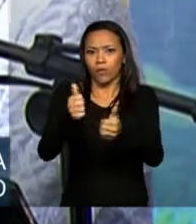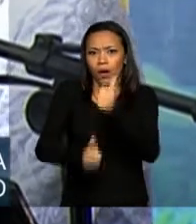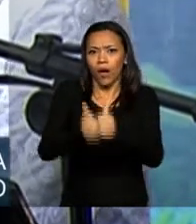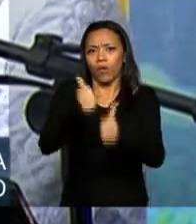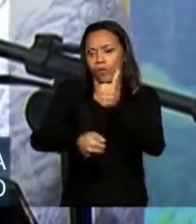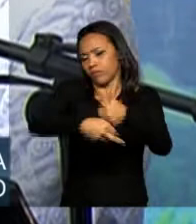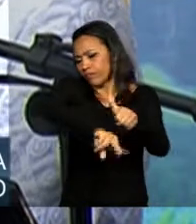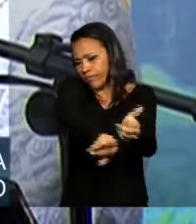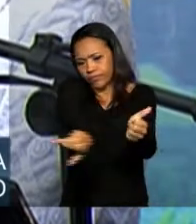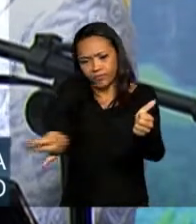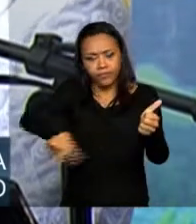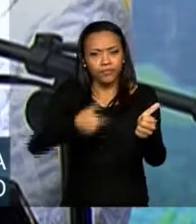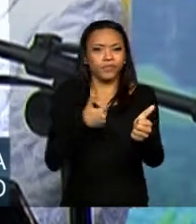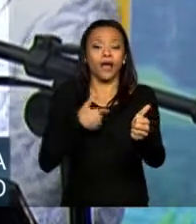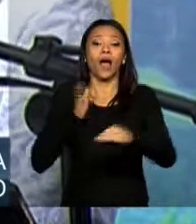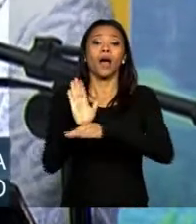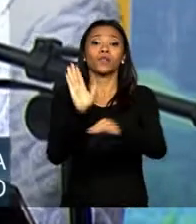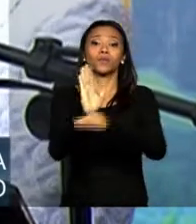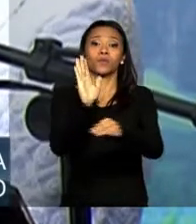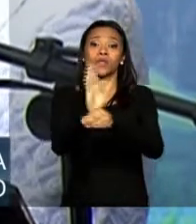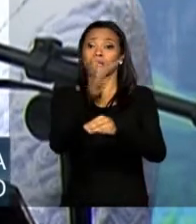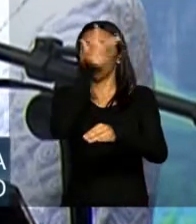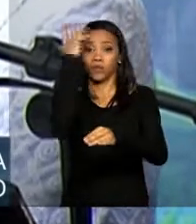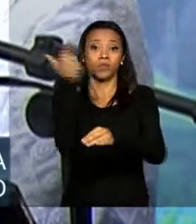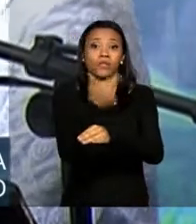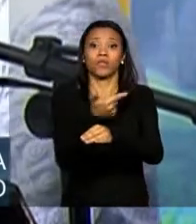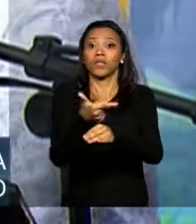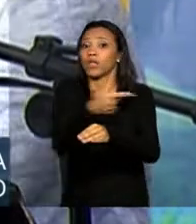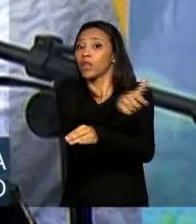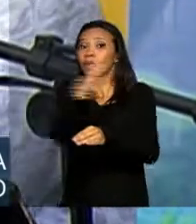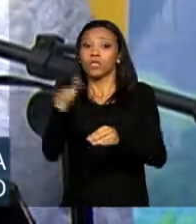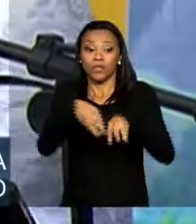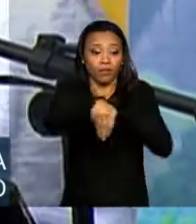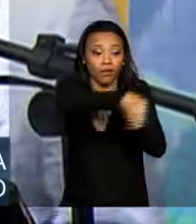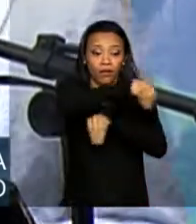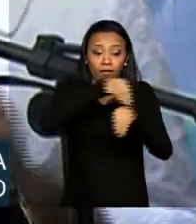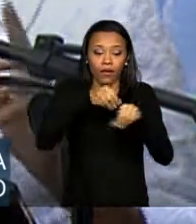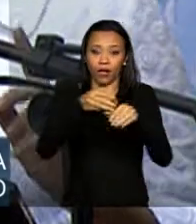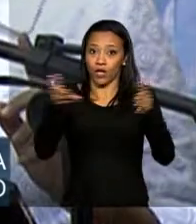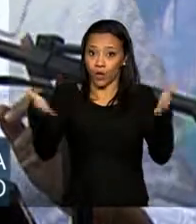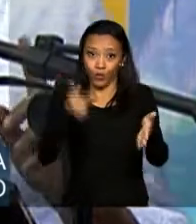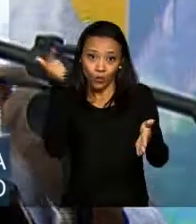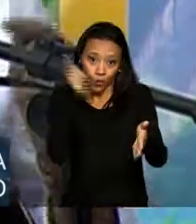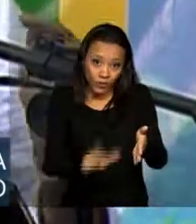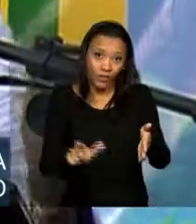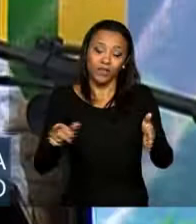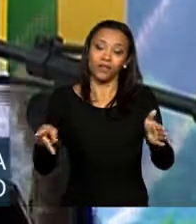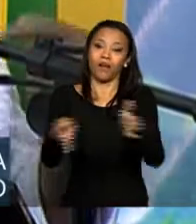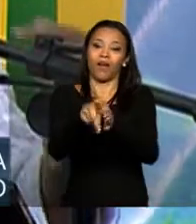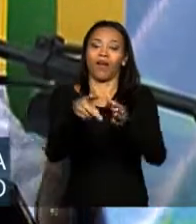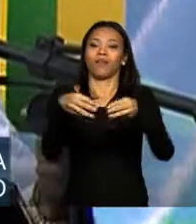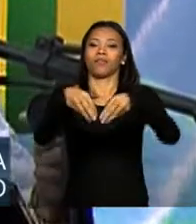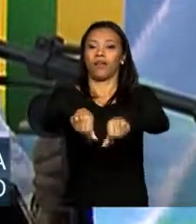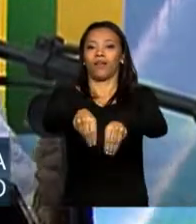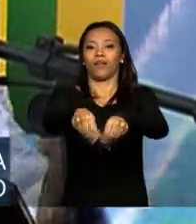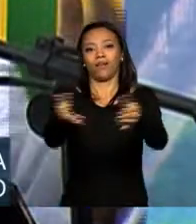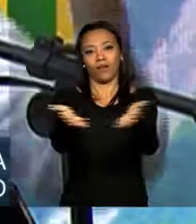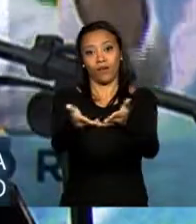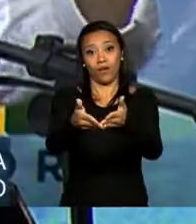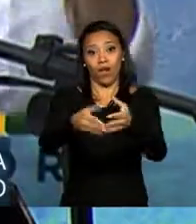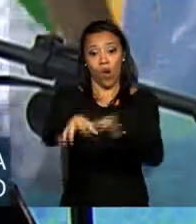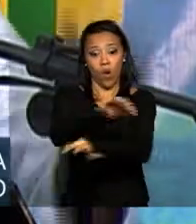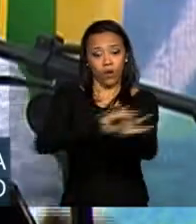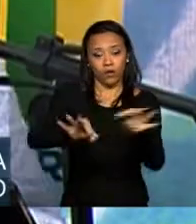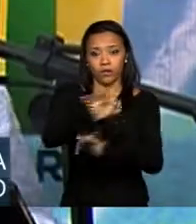beneficiando quem aqueles que não tinham terra e que agora assentados vão virar cooperativas de produtores